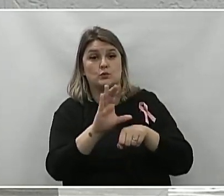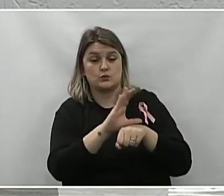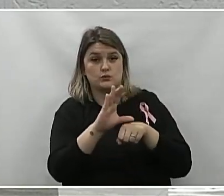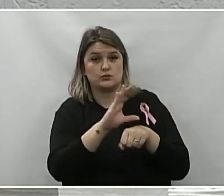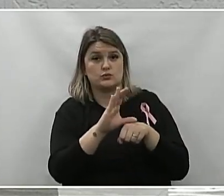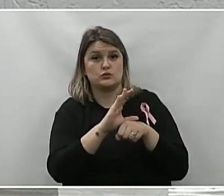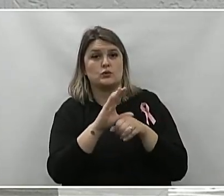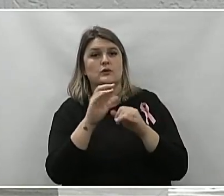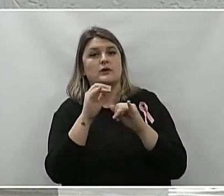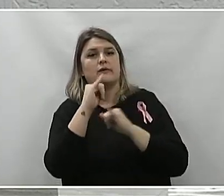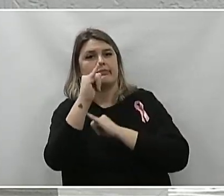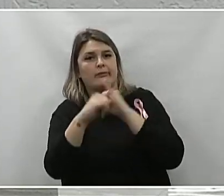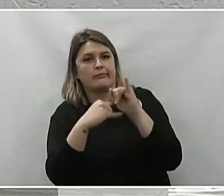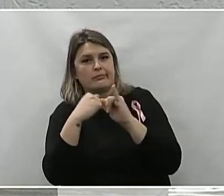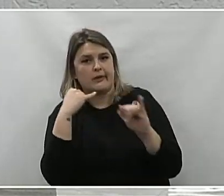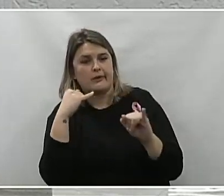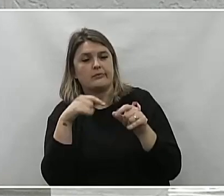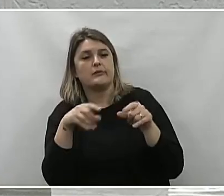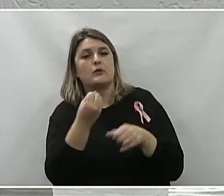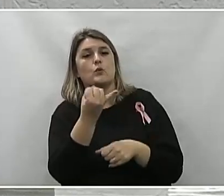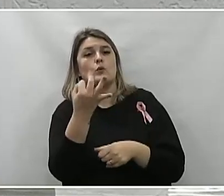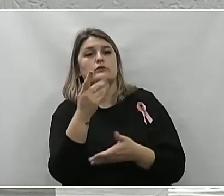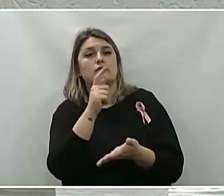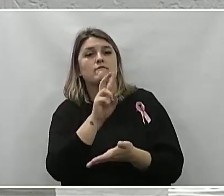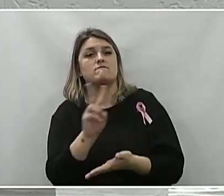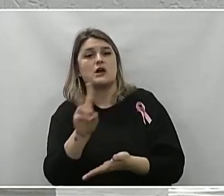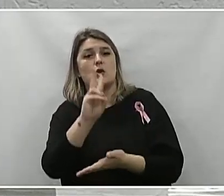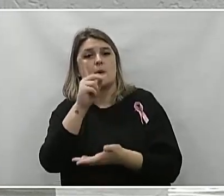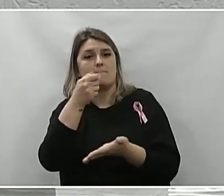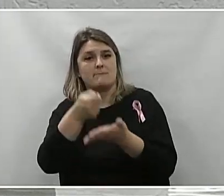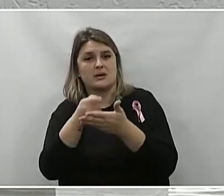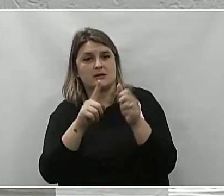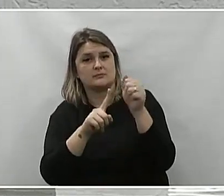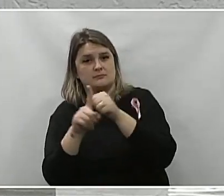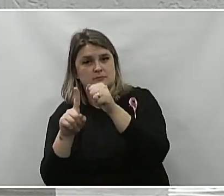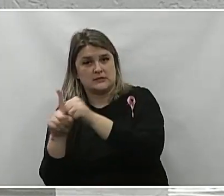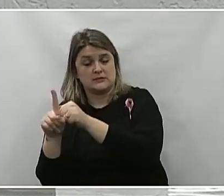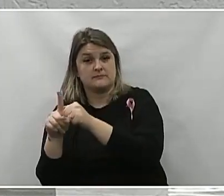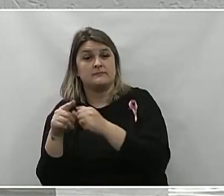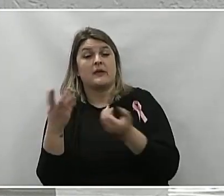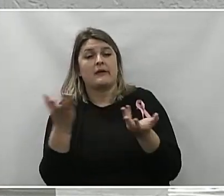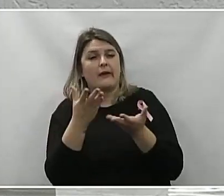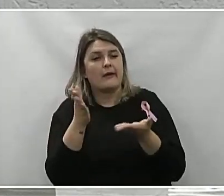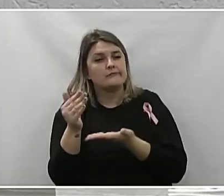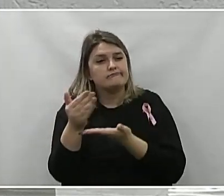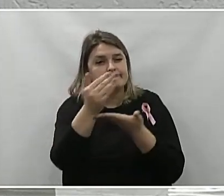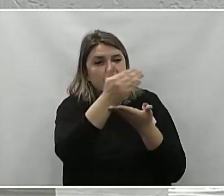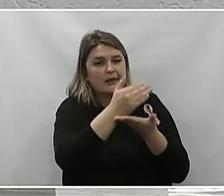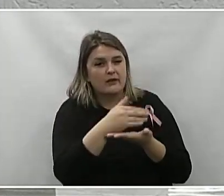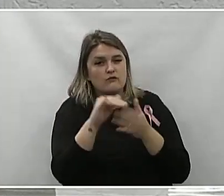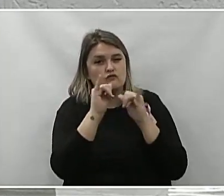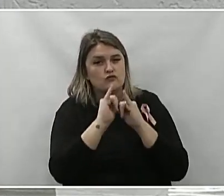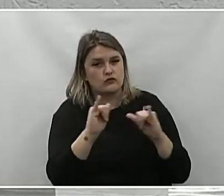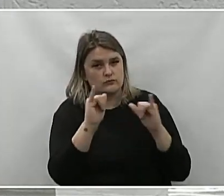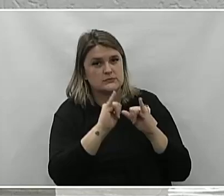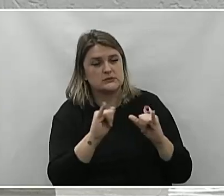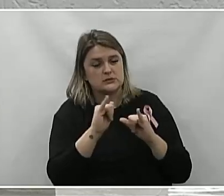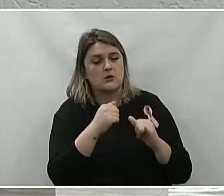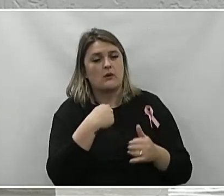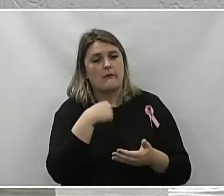de maneira online e valor das mensalidades ao analisar todos esses dados em informação